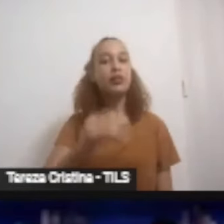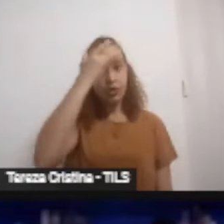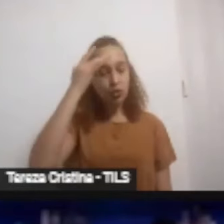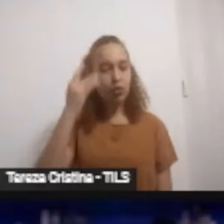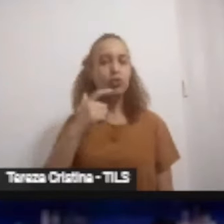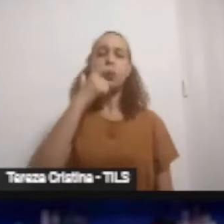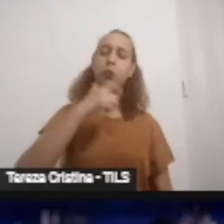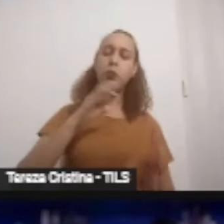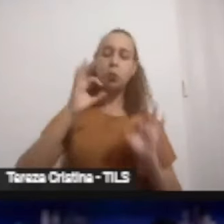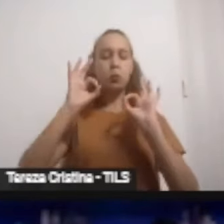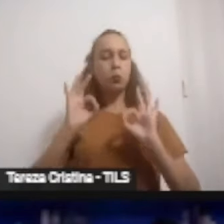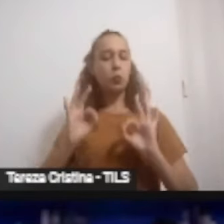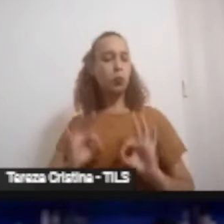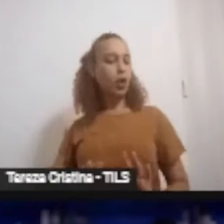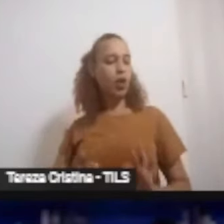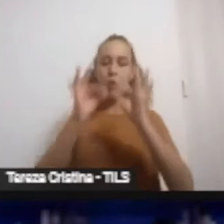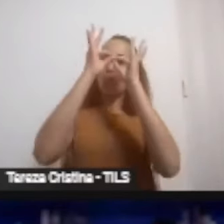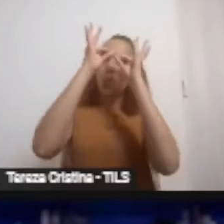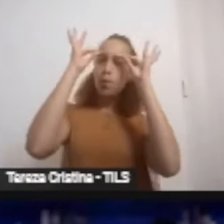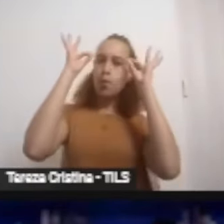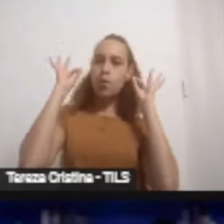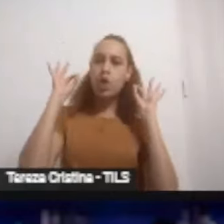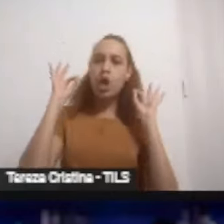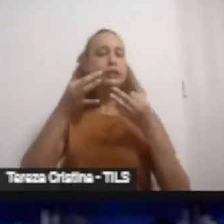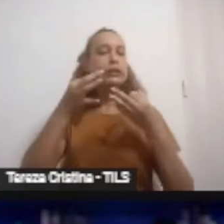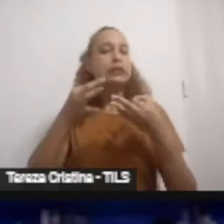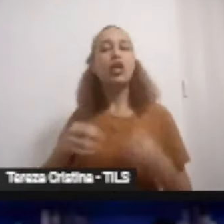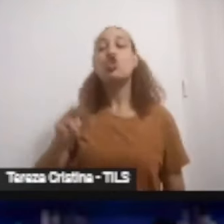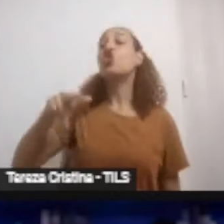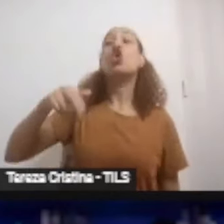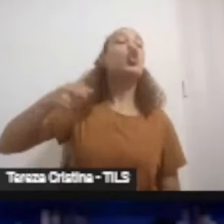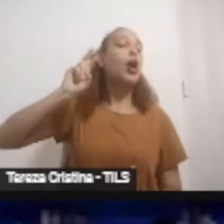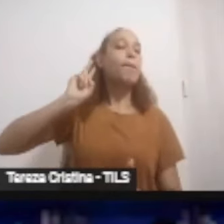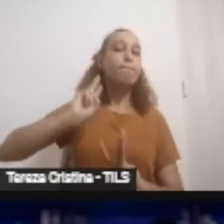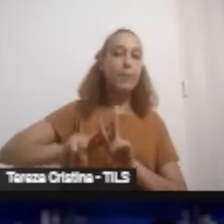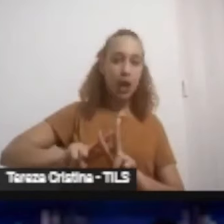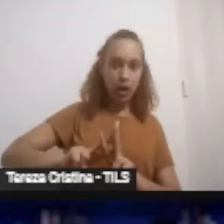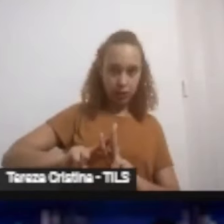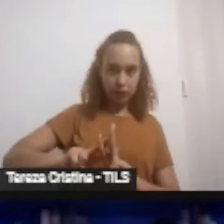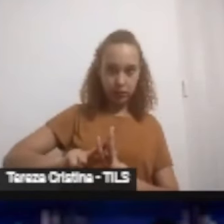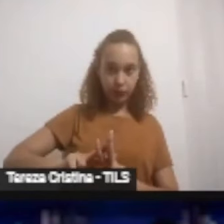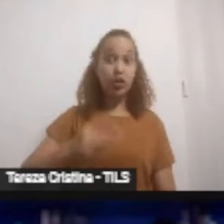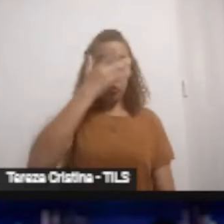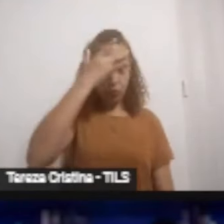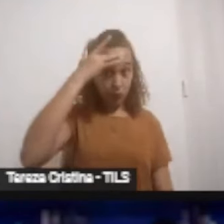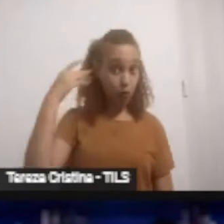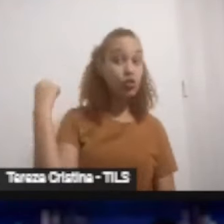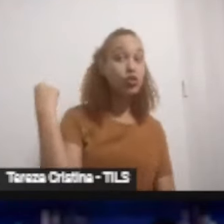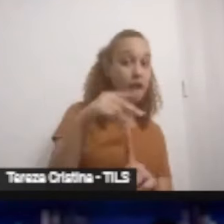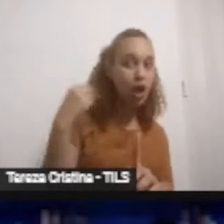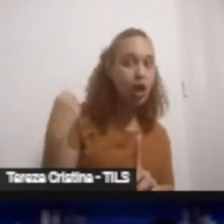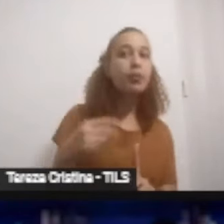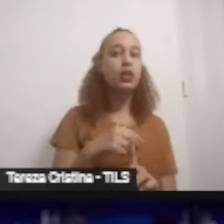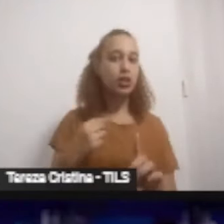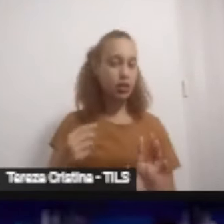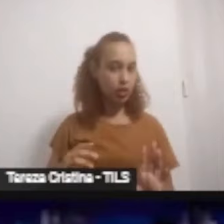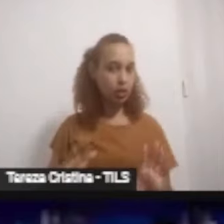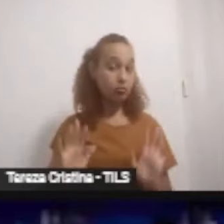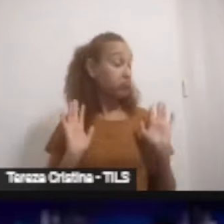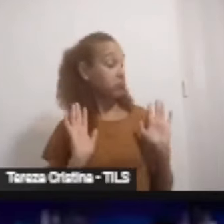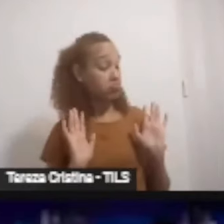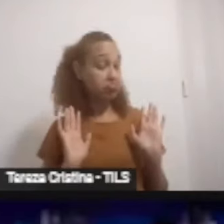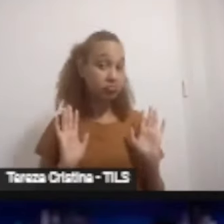que não cometem crime, que nunca foram presas, se essas são as pessoas que apanharam. e daí corrigiram o seu comportamento. Se